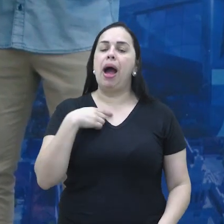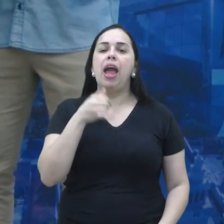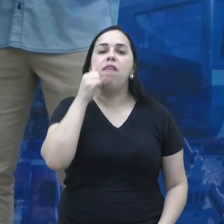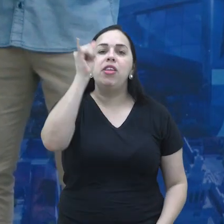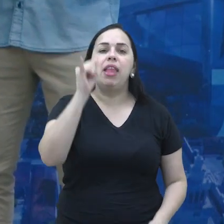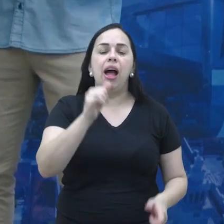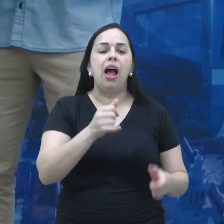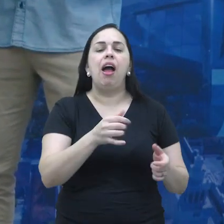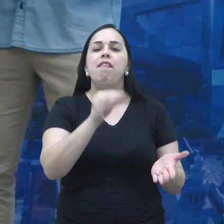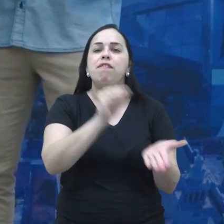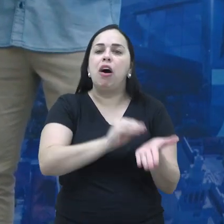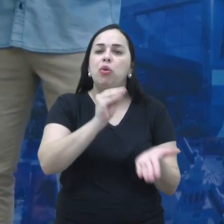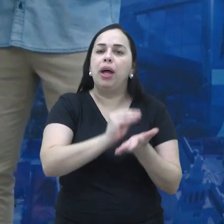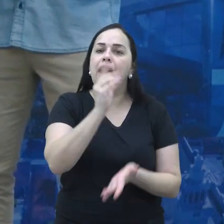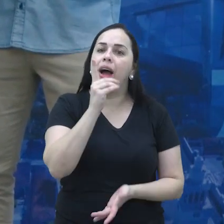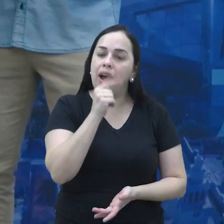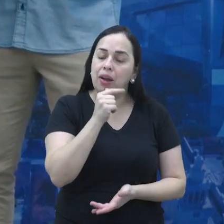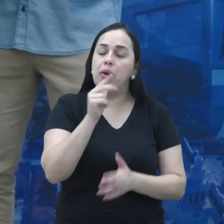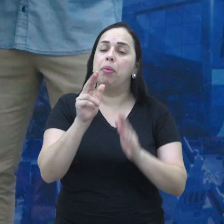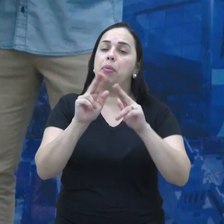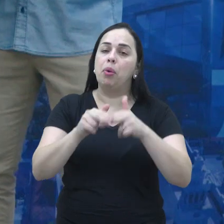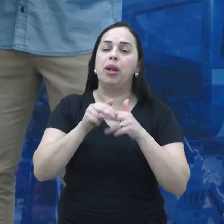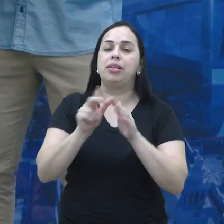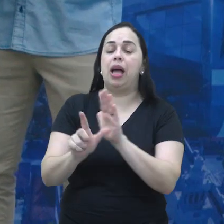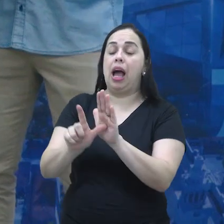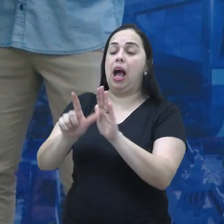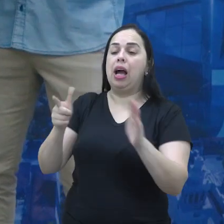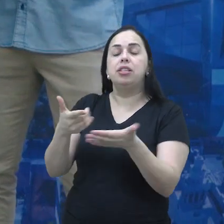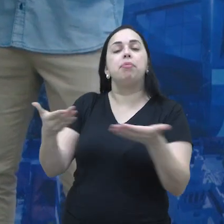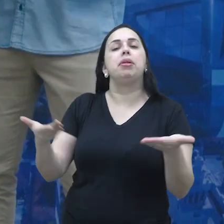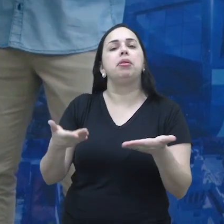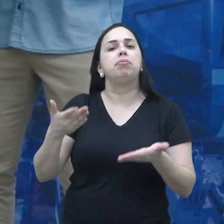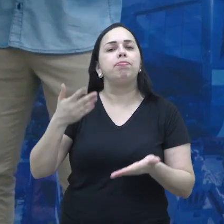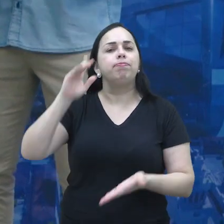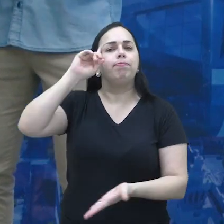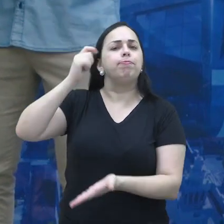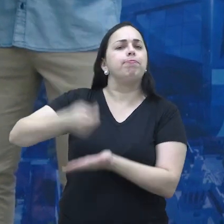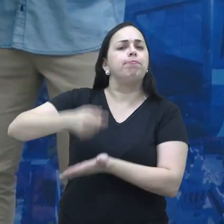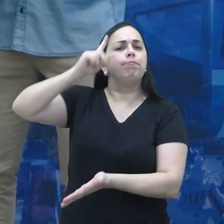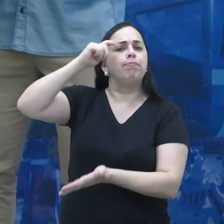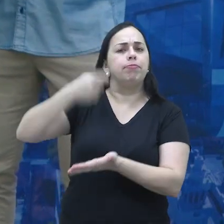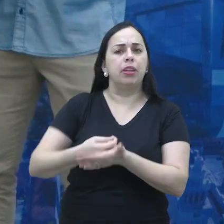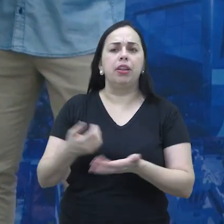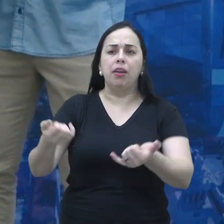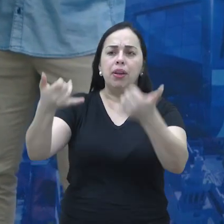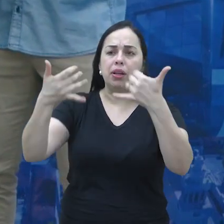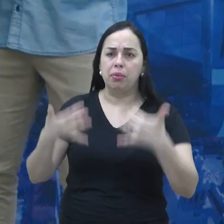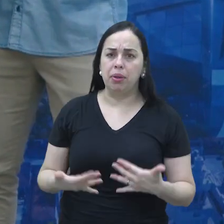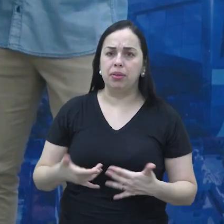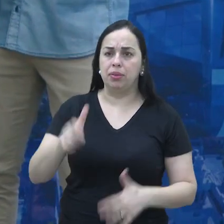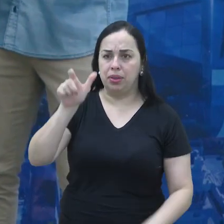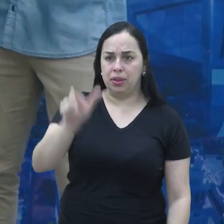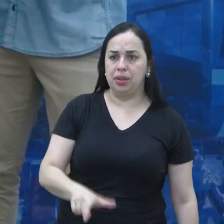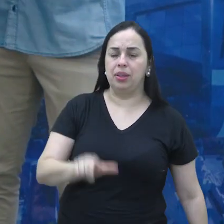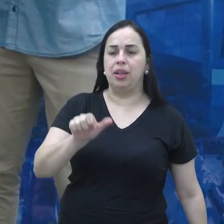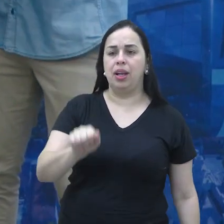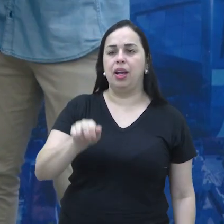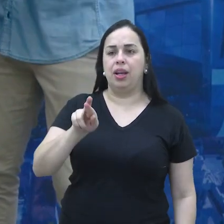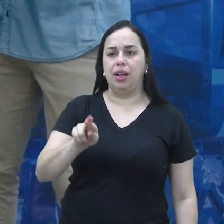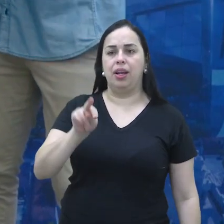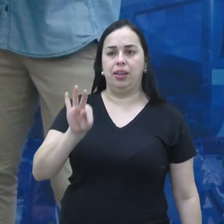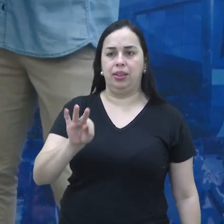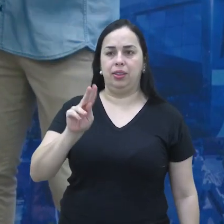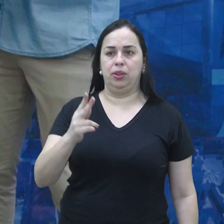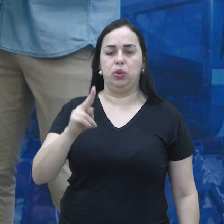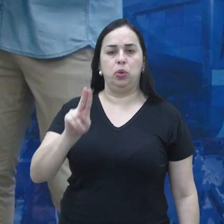hídricas, é importante pensar soluções desde já. E quem vai trazer mais informações sobre este assunto é o Arthur